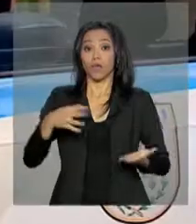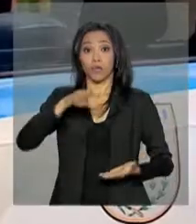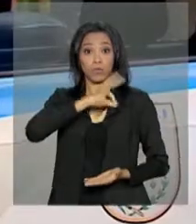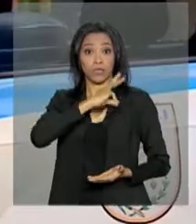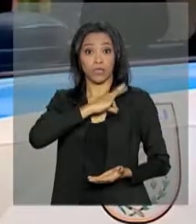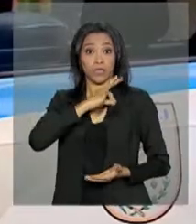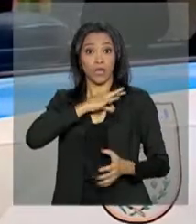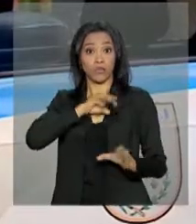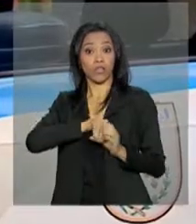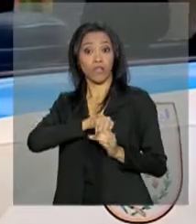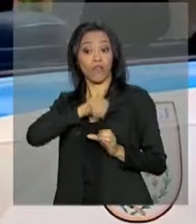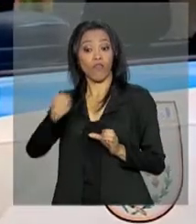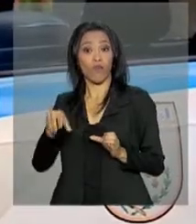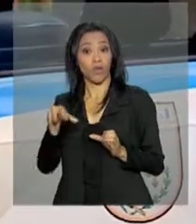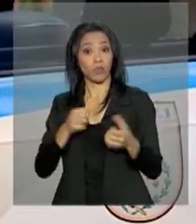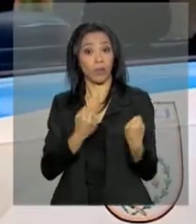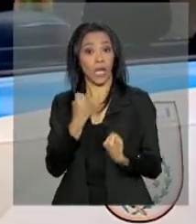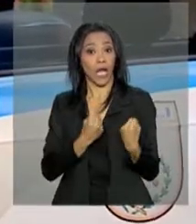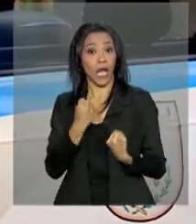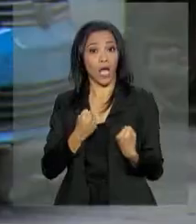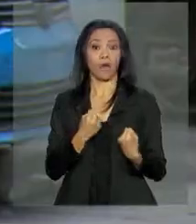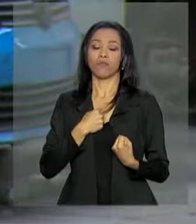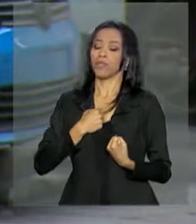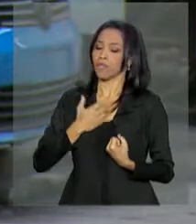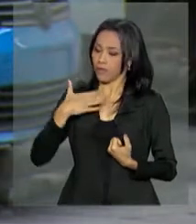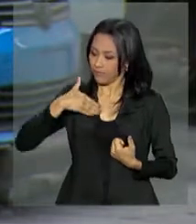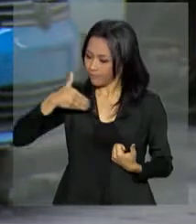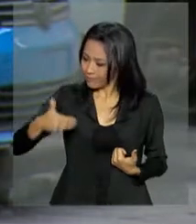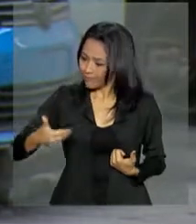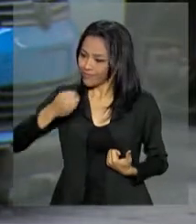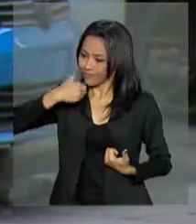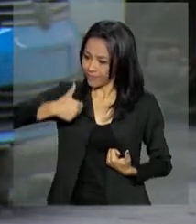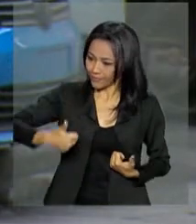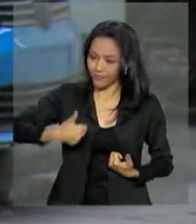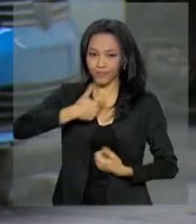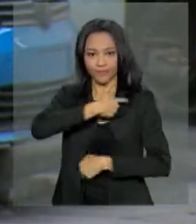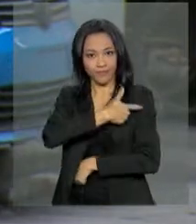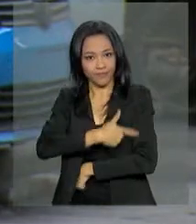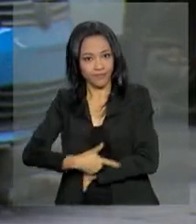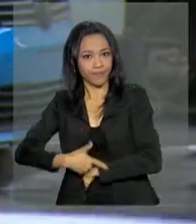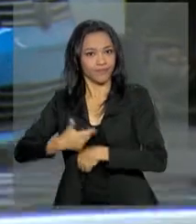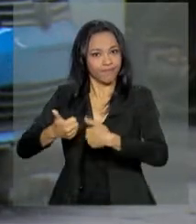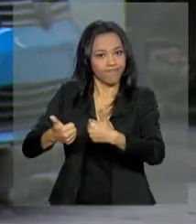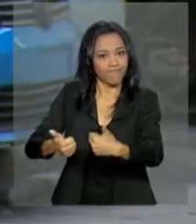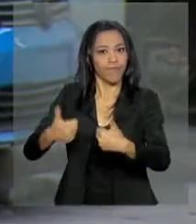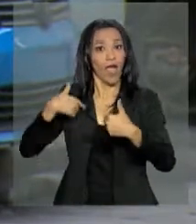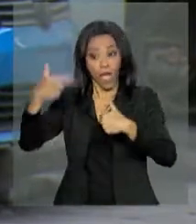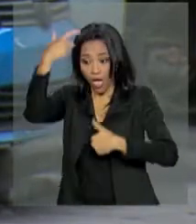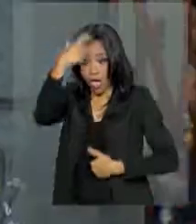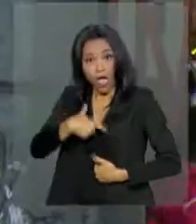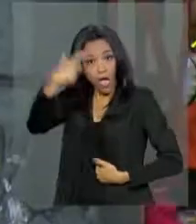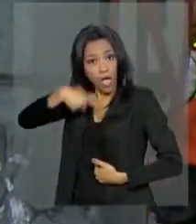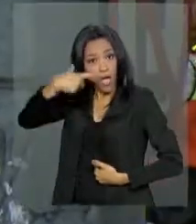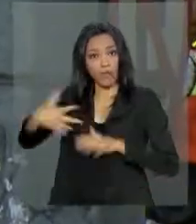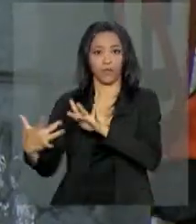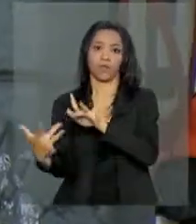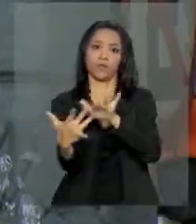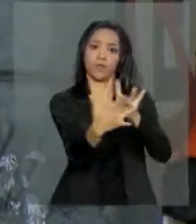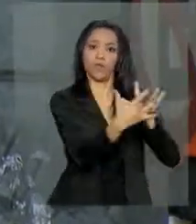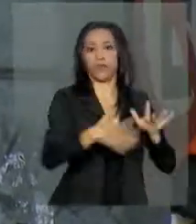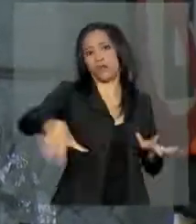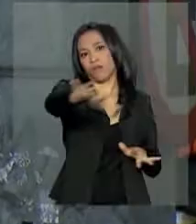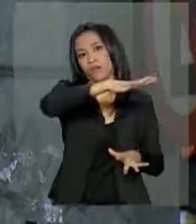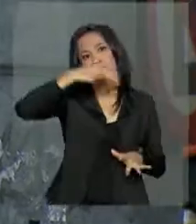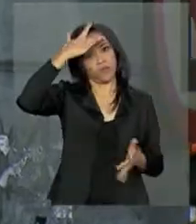fica fora do carro, a apresentação do policial vai melhorar. Porque o que mais tem contato com a população é exatamente a polícia militar, que é